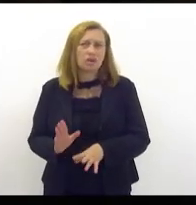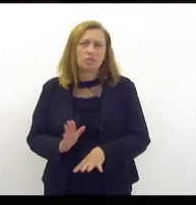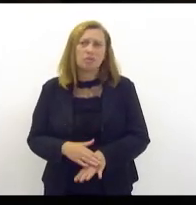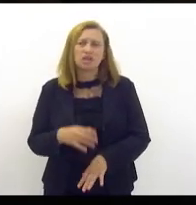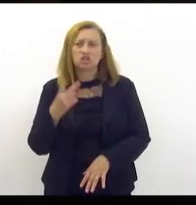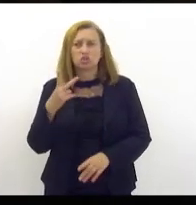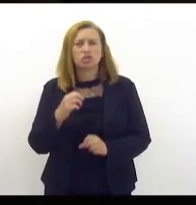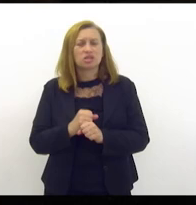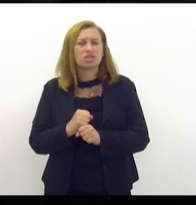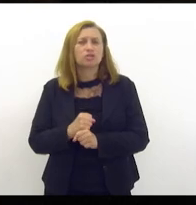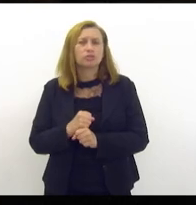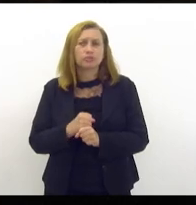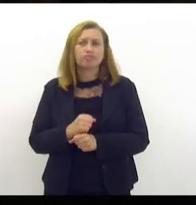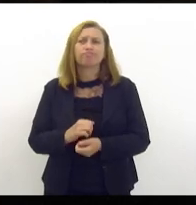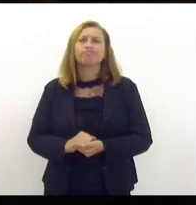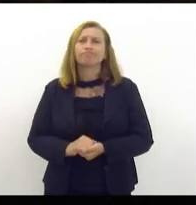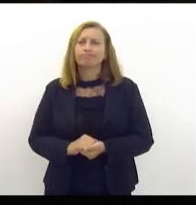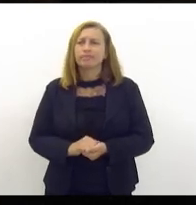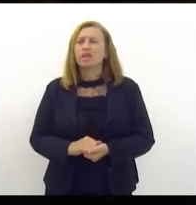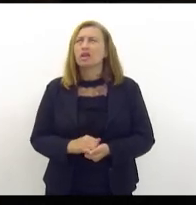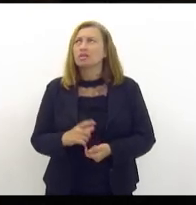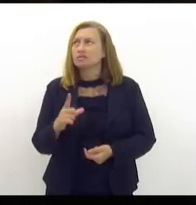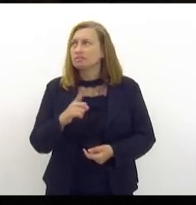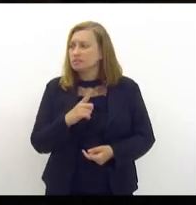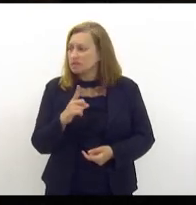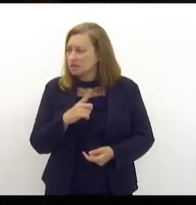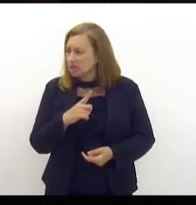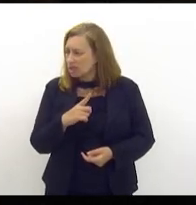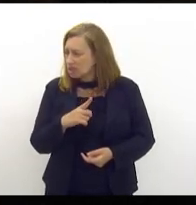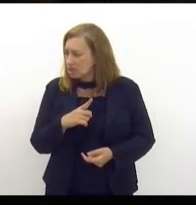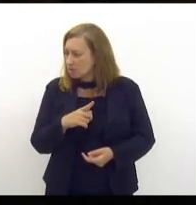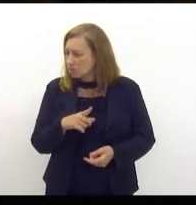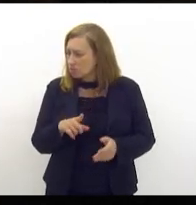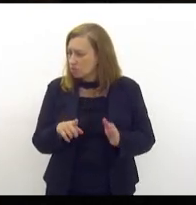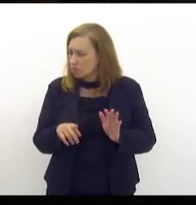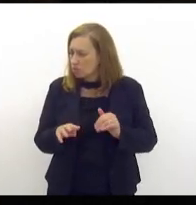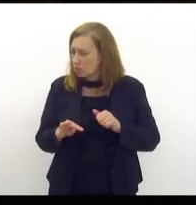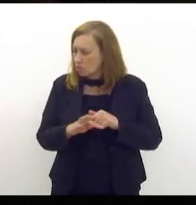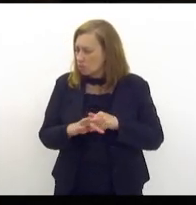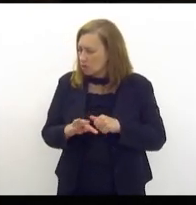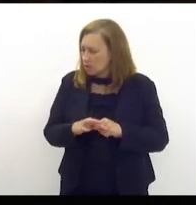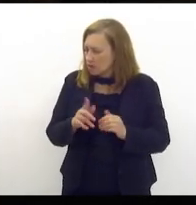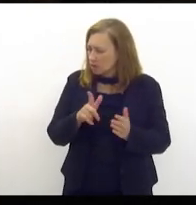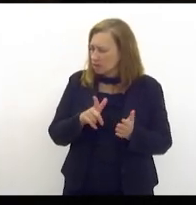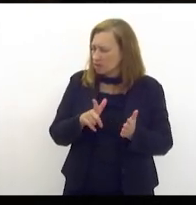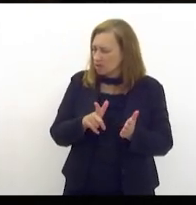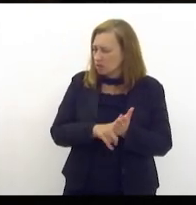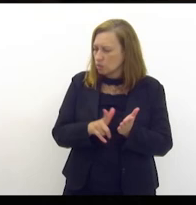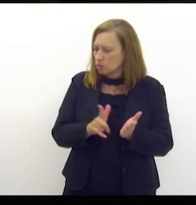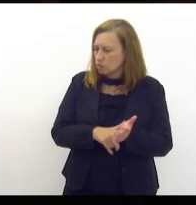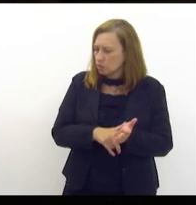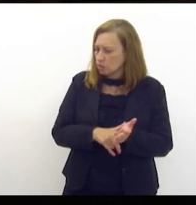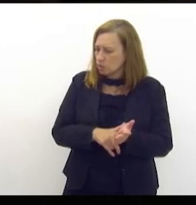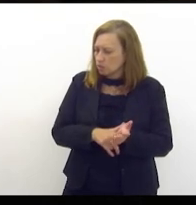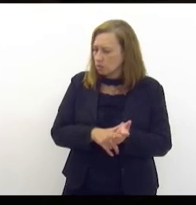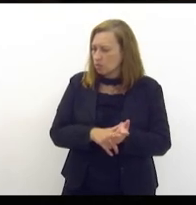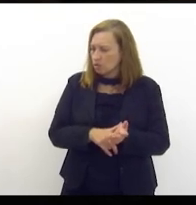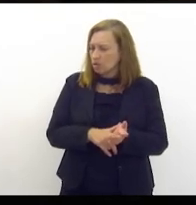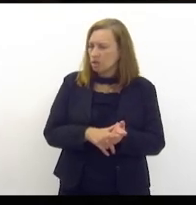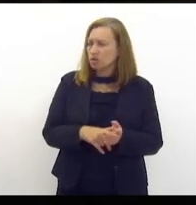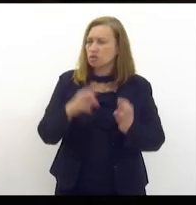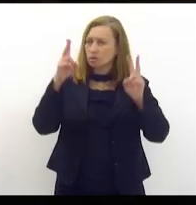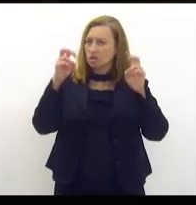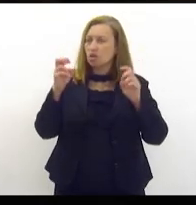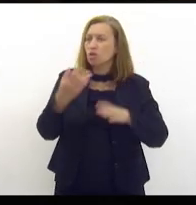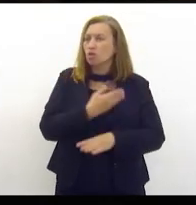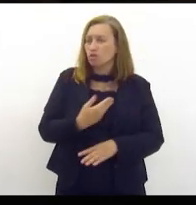de 2 anos. Tenho, inclusive, uma nota técnica produzida sobre esse tema. E o governador do